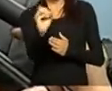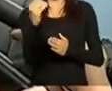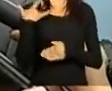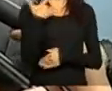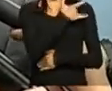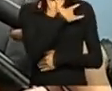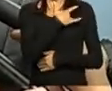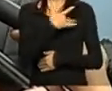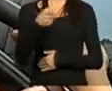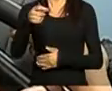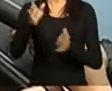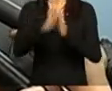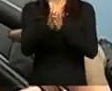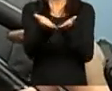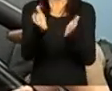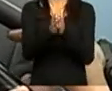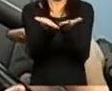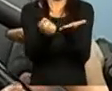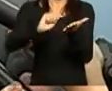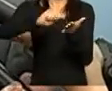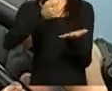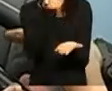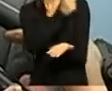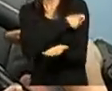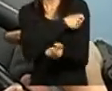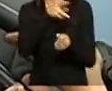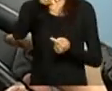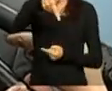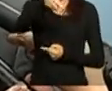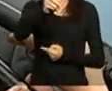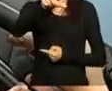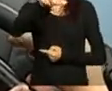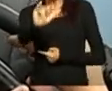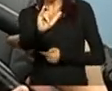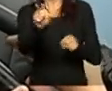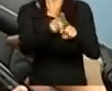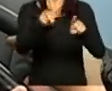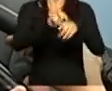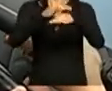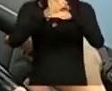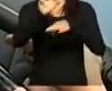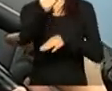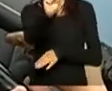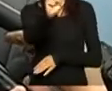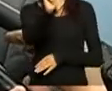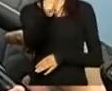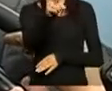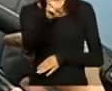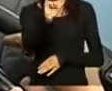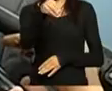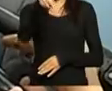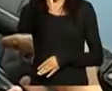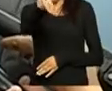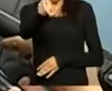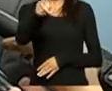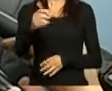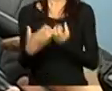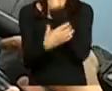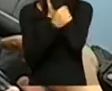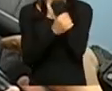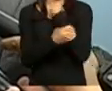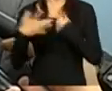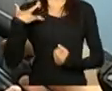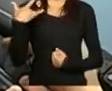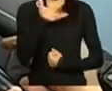intensificação fazer a vacina tanto contra pólio contra o sarampo essa medida decisiva para garantir proteção para as nossas